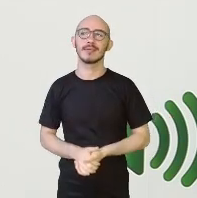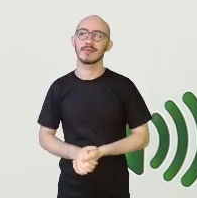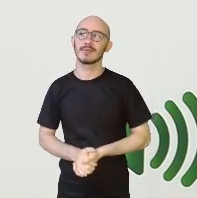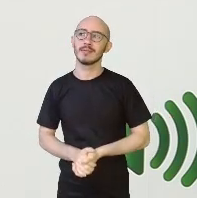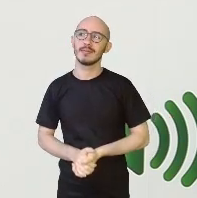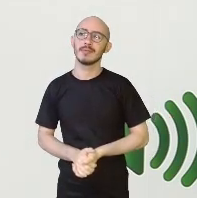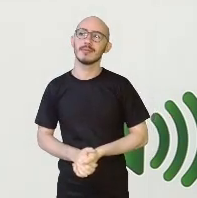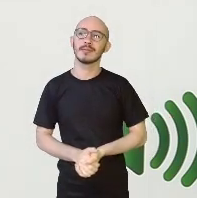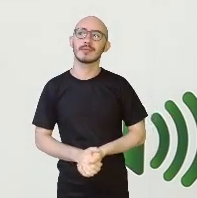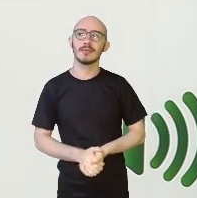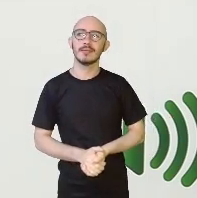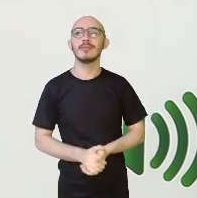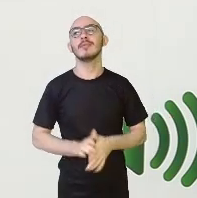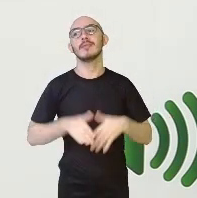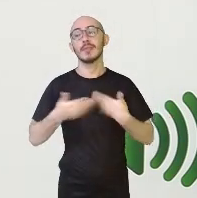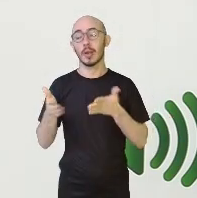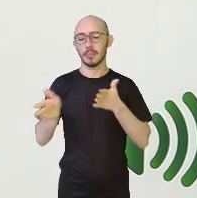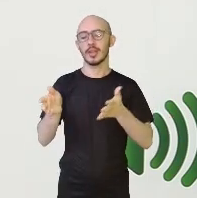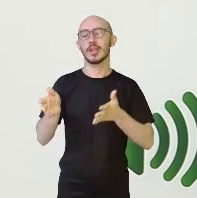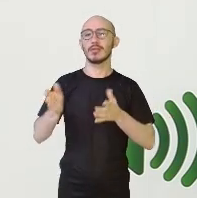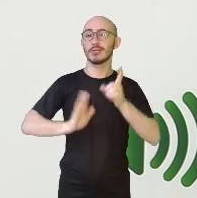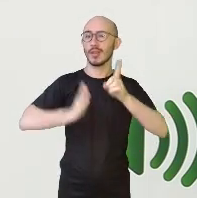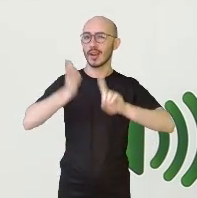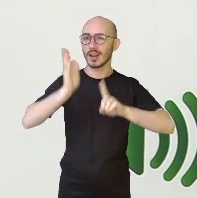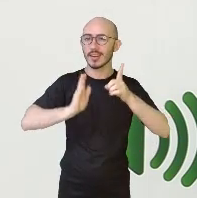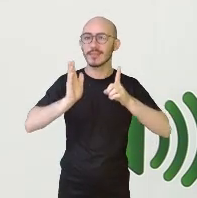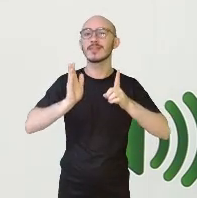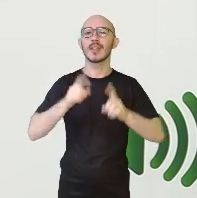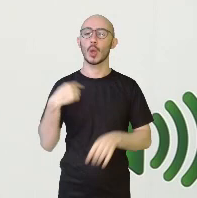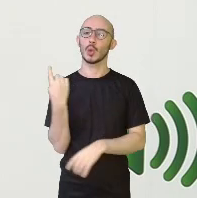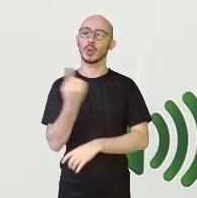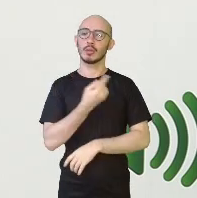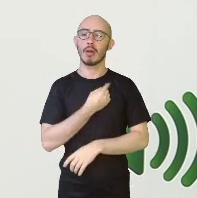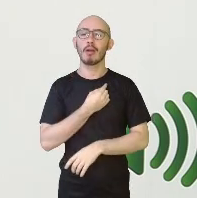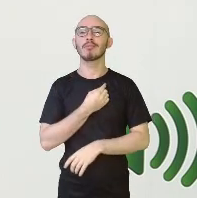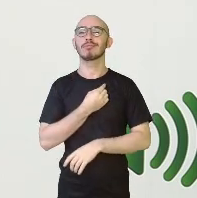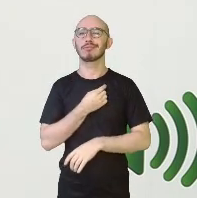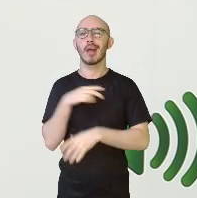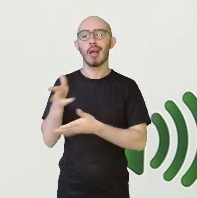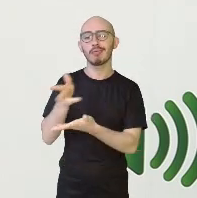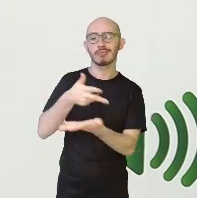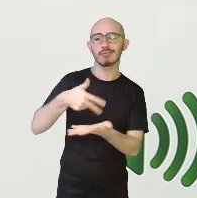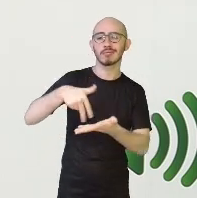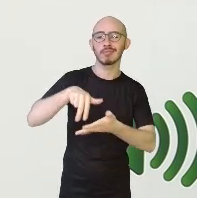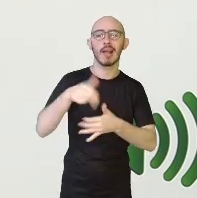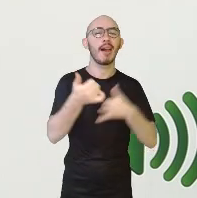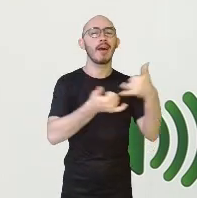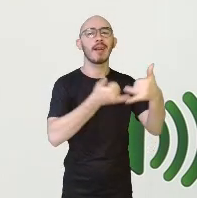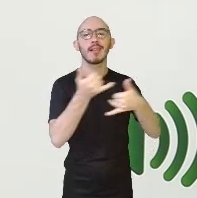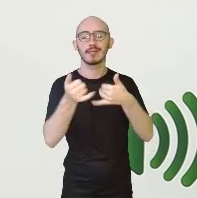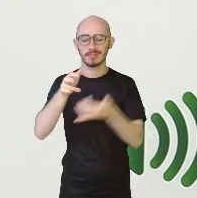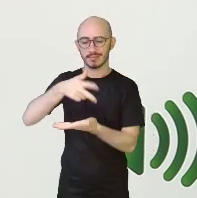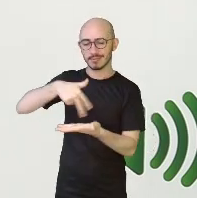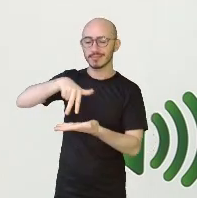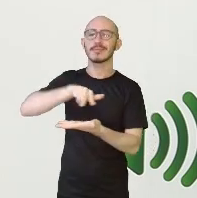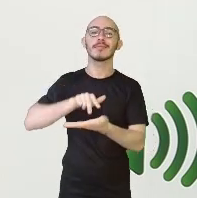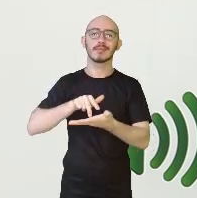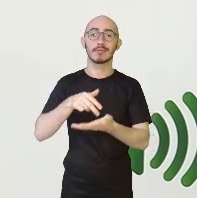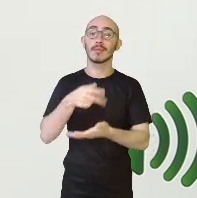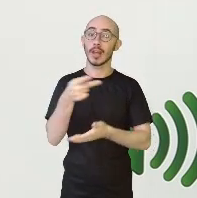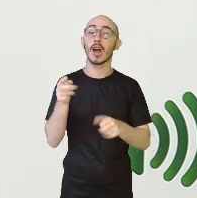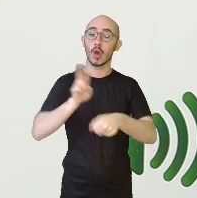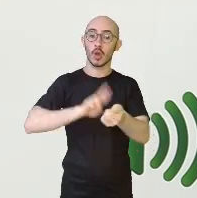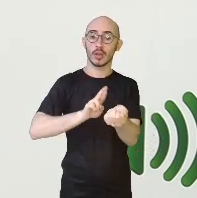frevo surge nesse período e é no Carnaval que nós brincamos, que nós dançamos esse ritmo da nossa